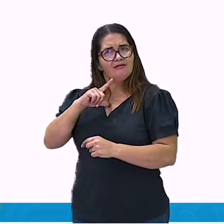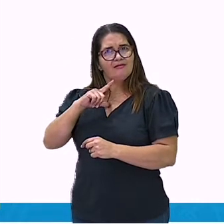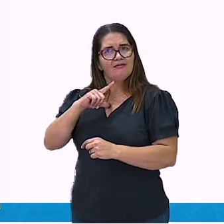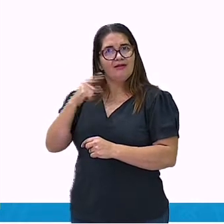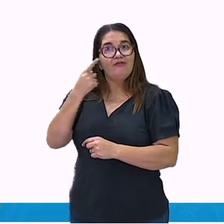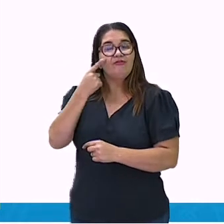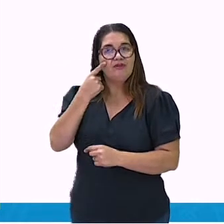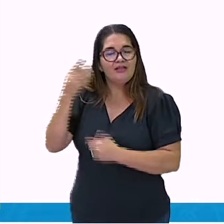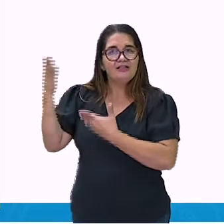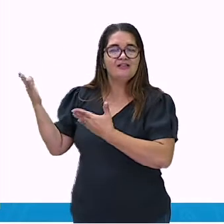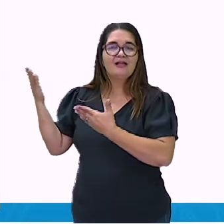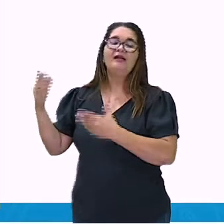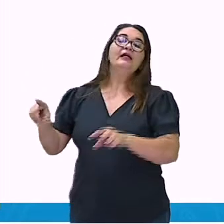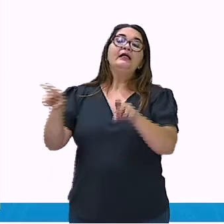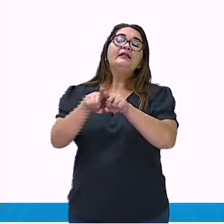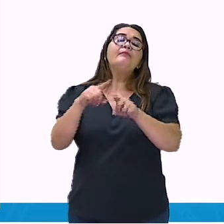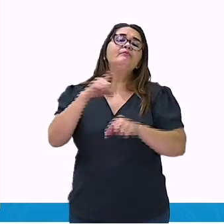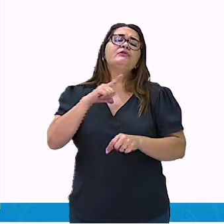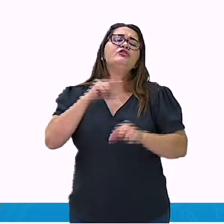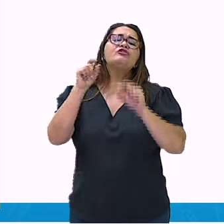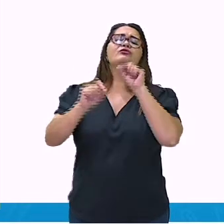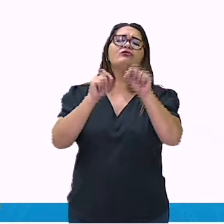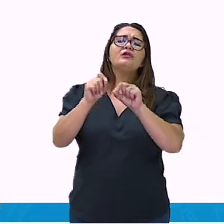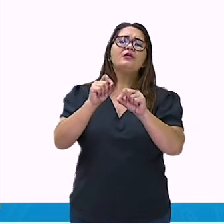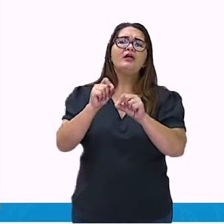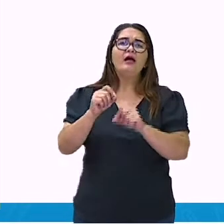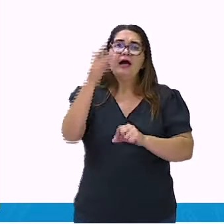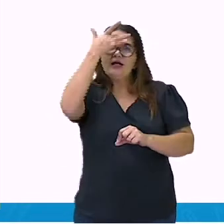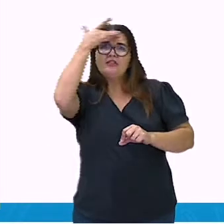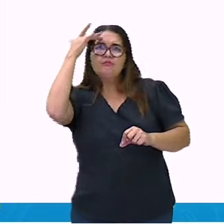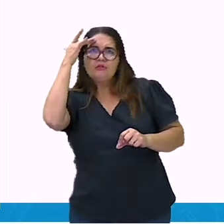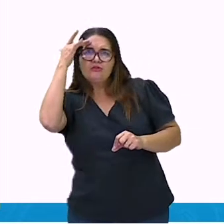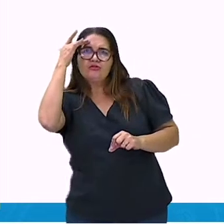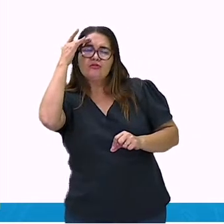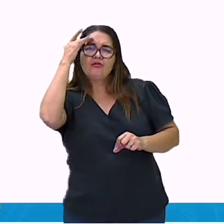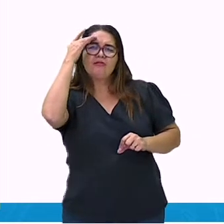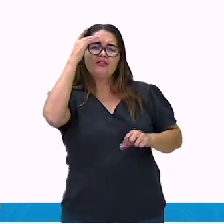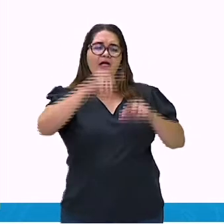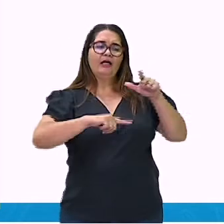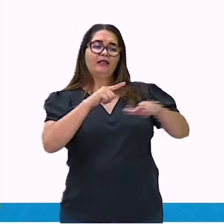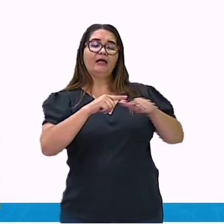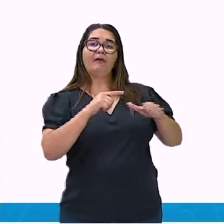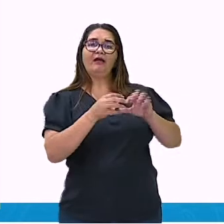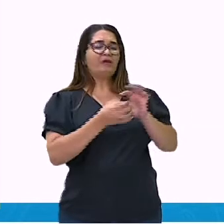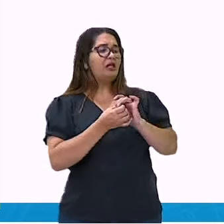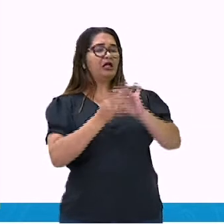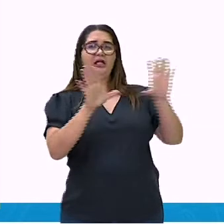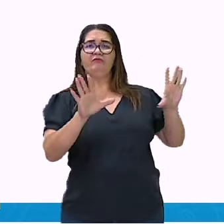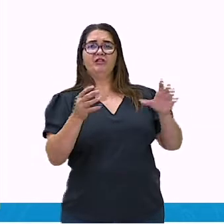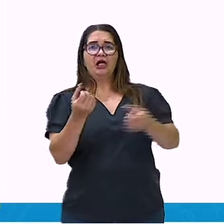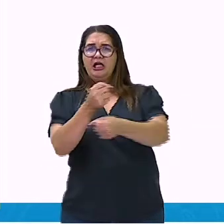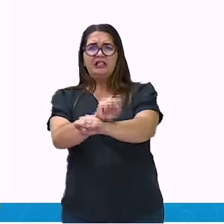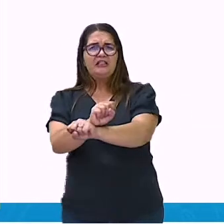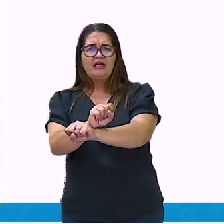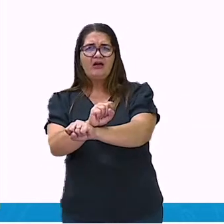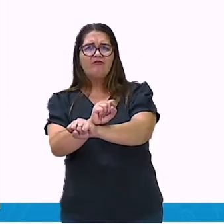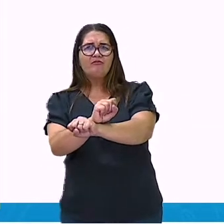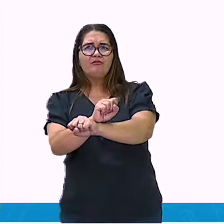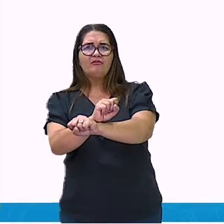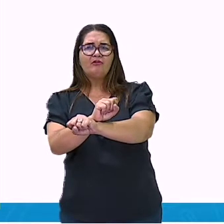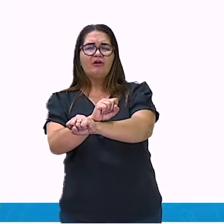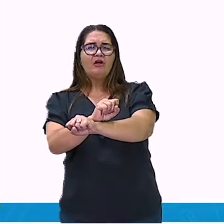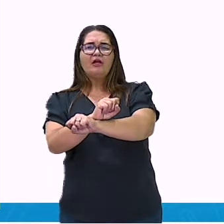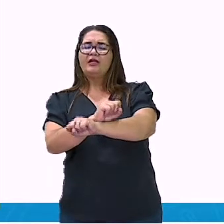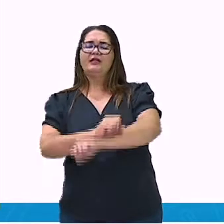porque os trabalhadores livres eram os técnicos especializados e recebiam salário, mas esses trabalhadores livres